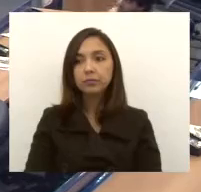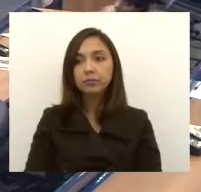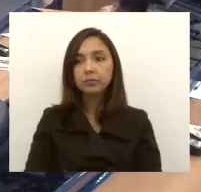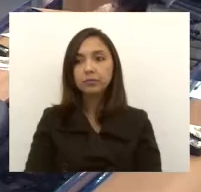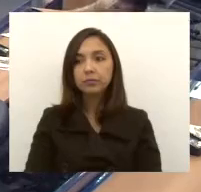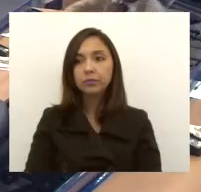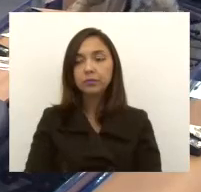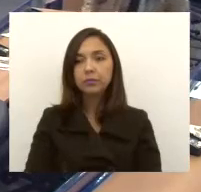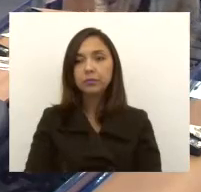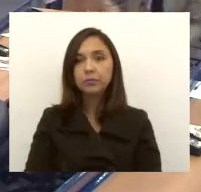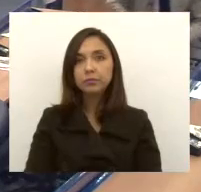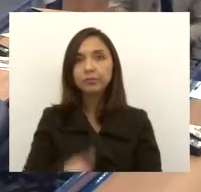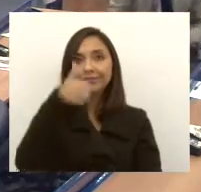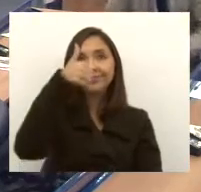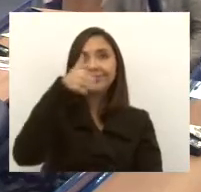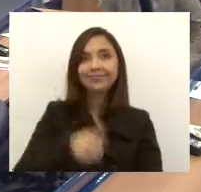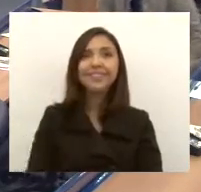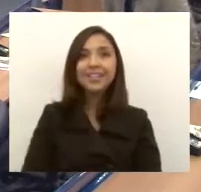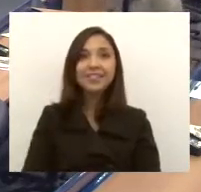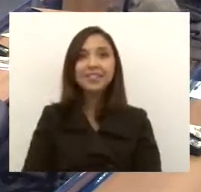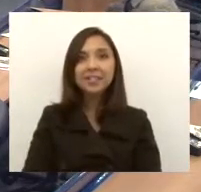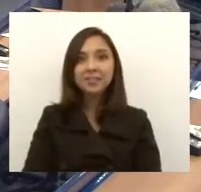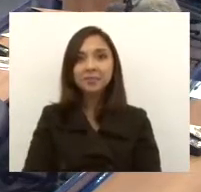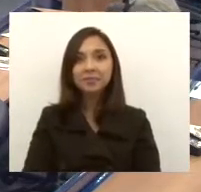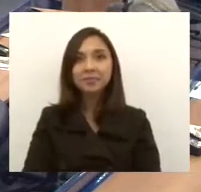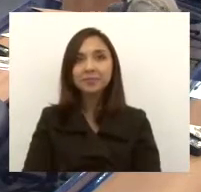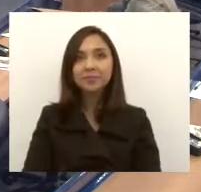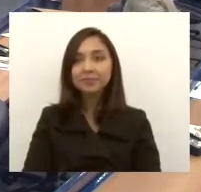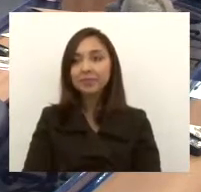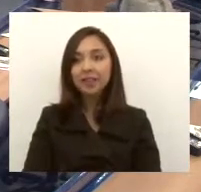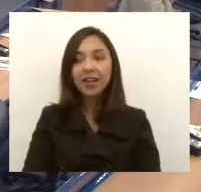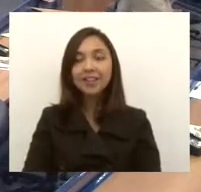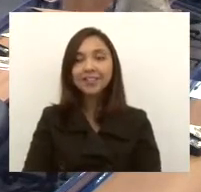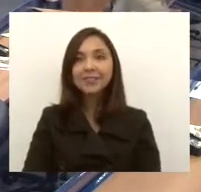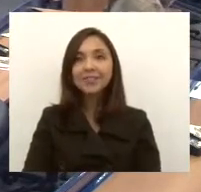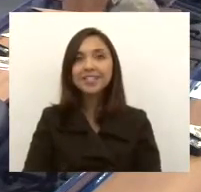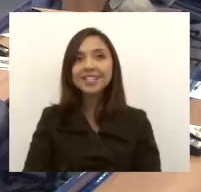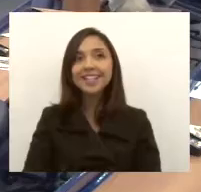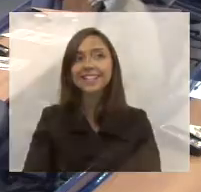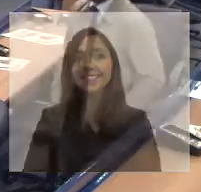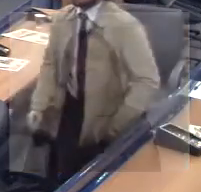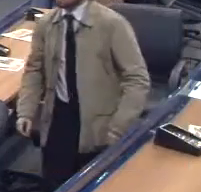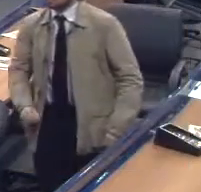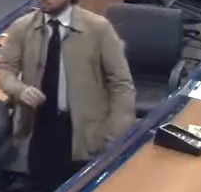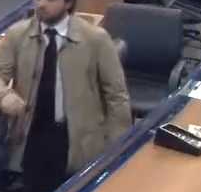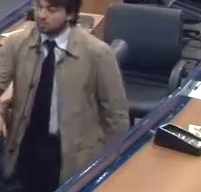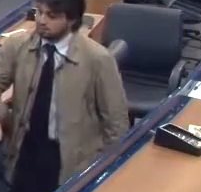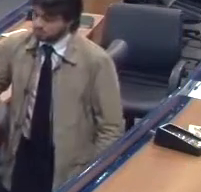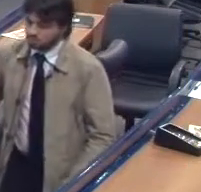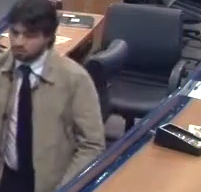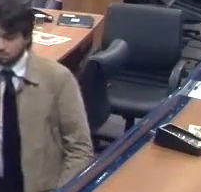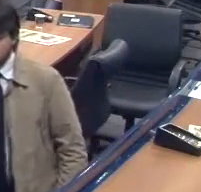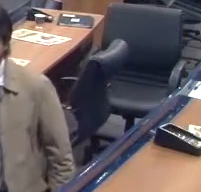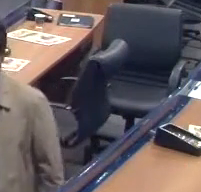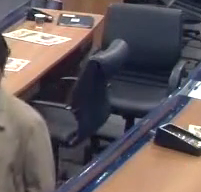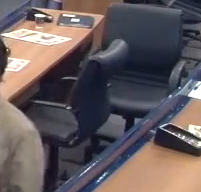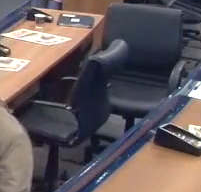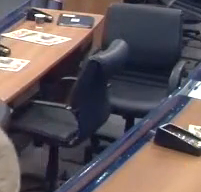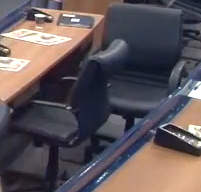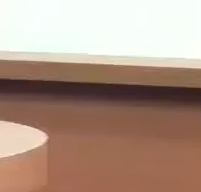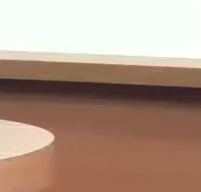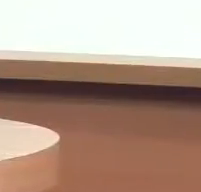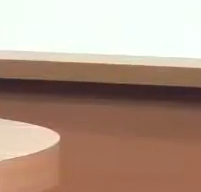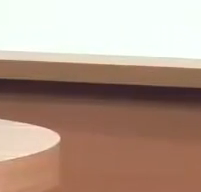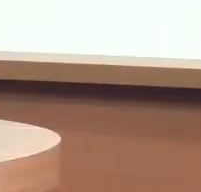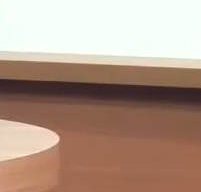Senhor Senhor presidente, senhores vereadores, público